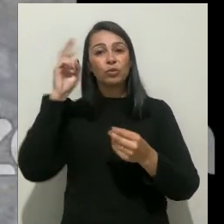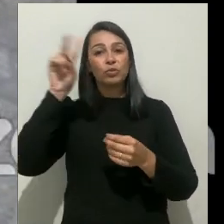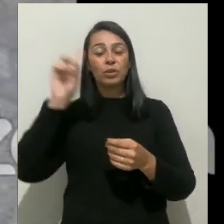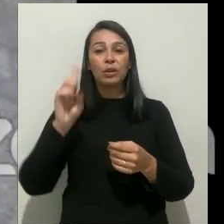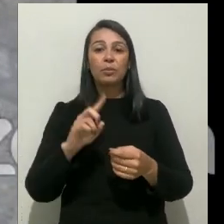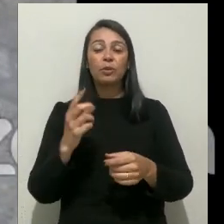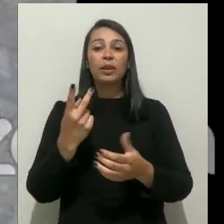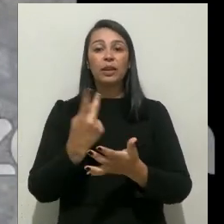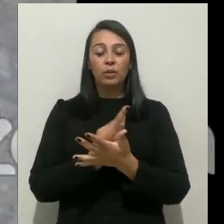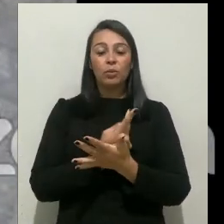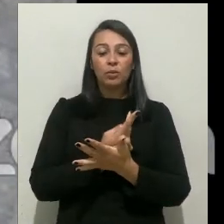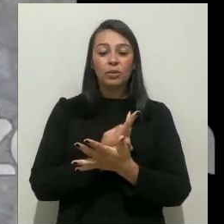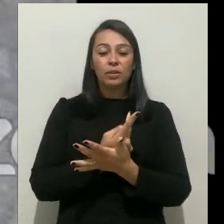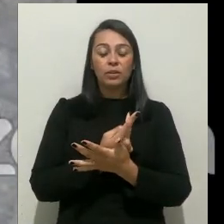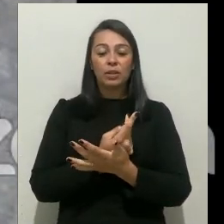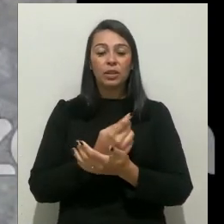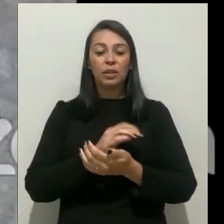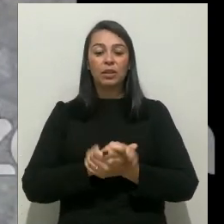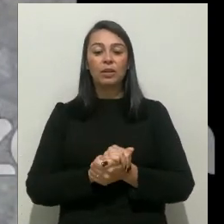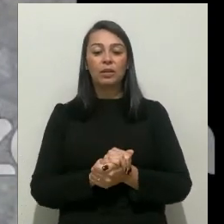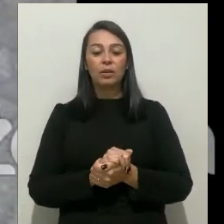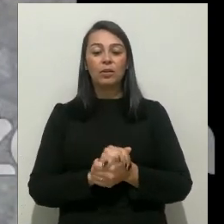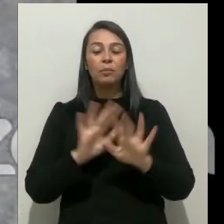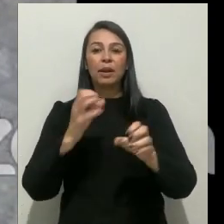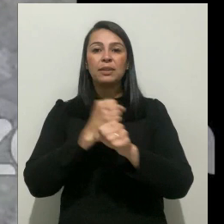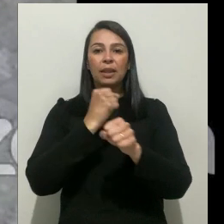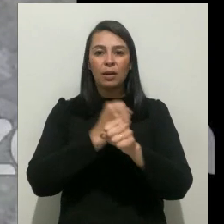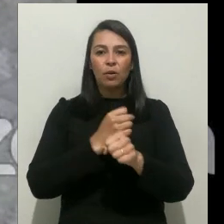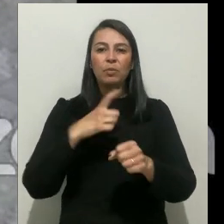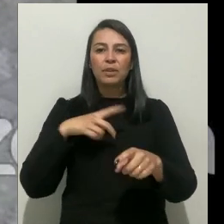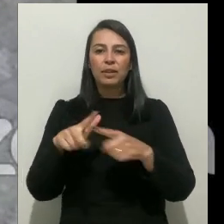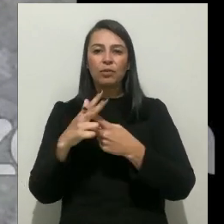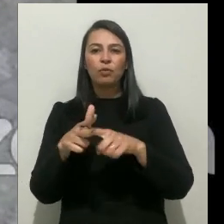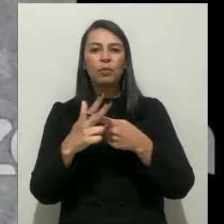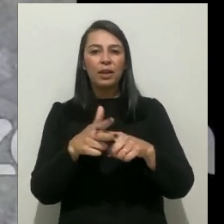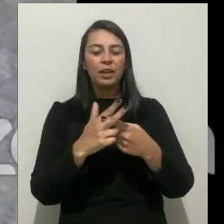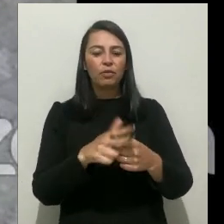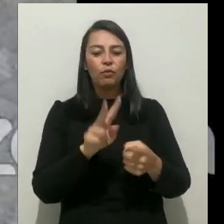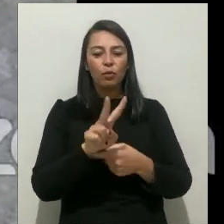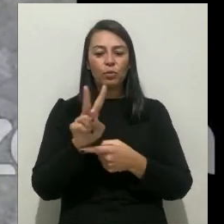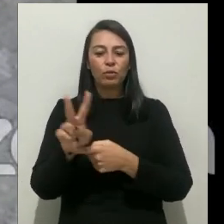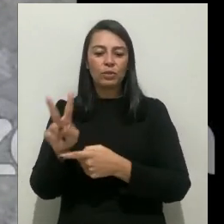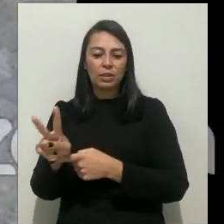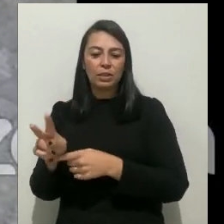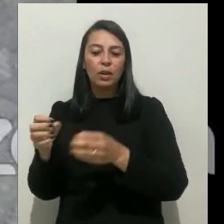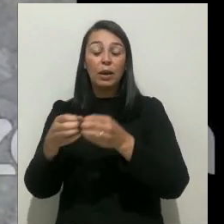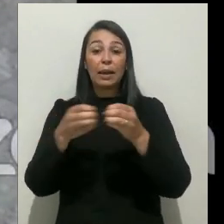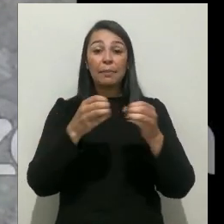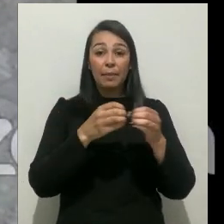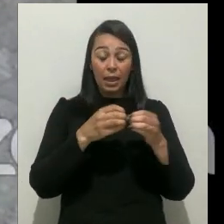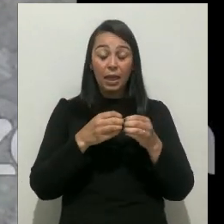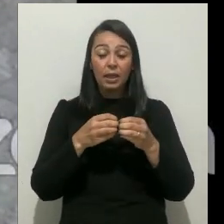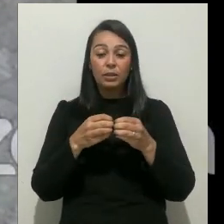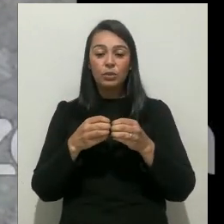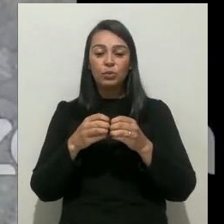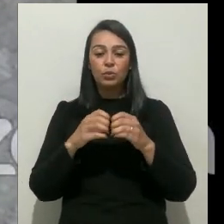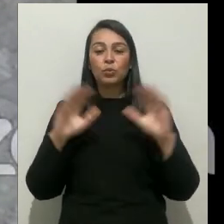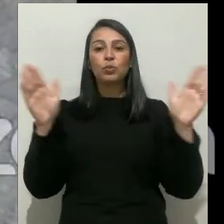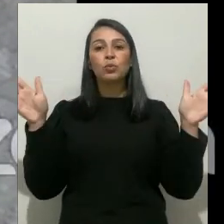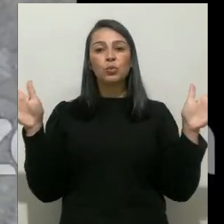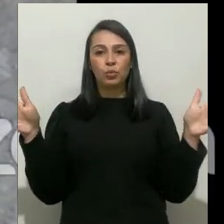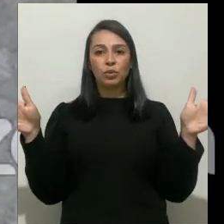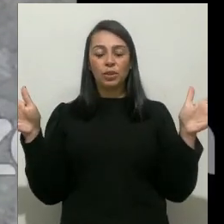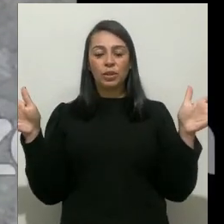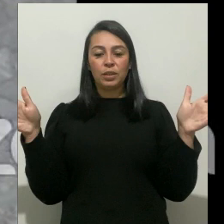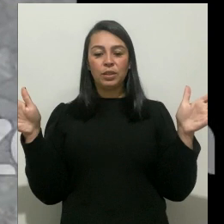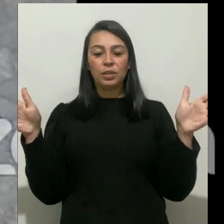mas quando a obra começou a ser mobilizada, né, de conservação, então não estava no andaime todo, né, em volta do Cristo, porque era a única